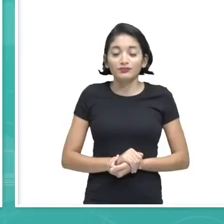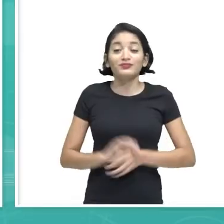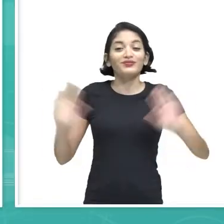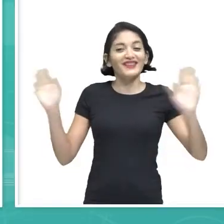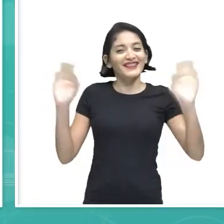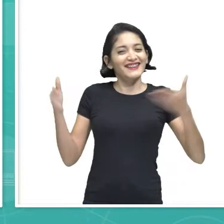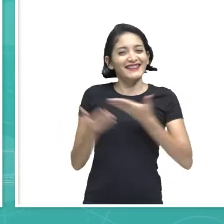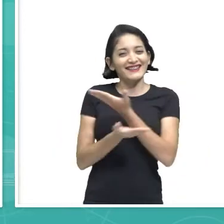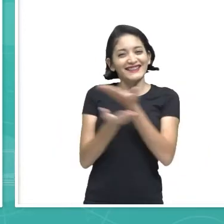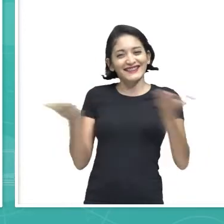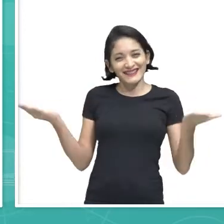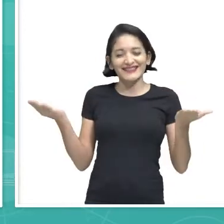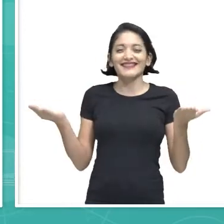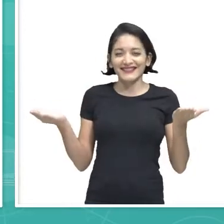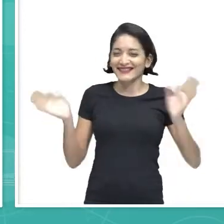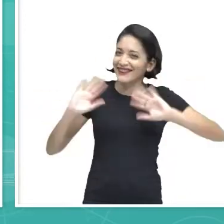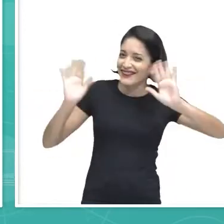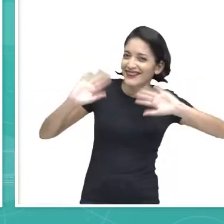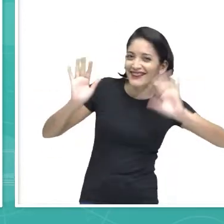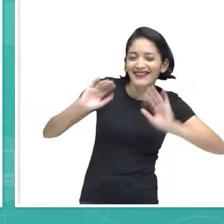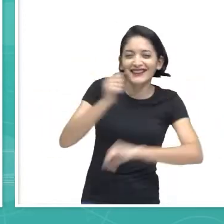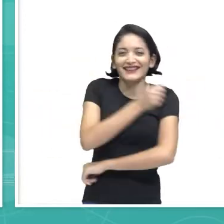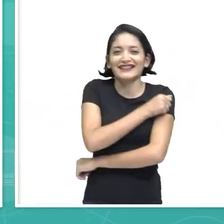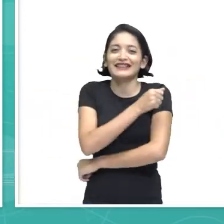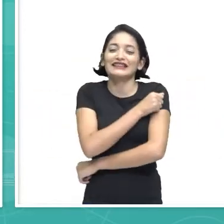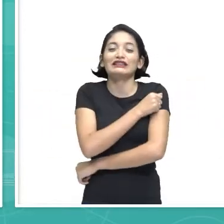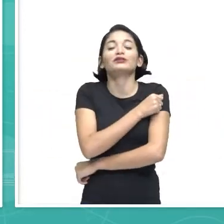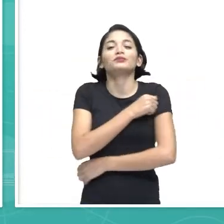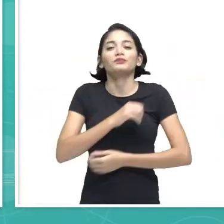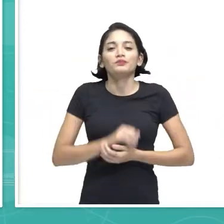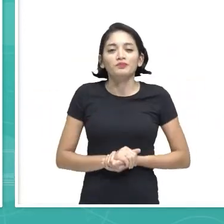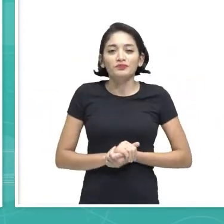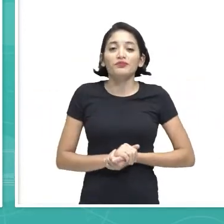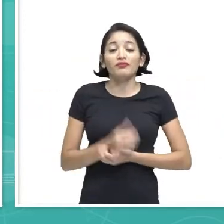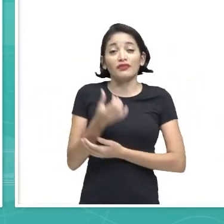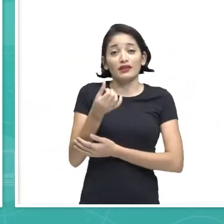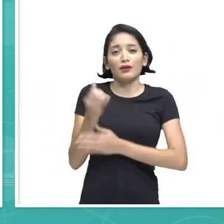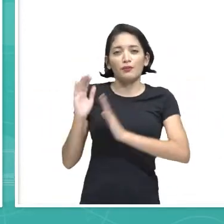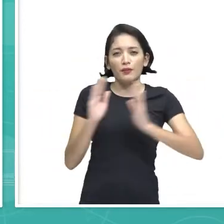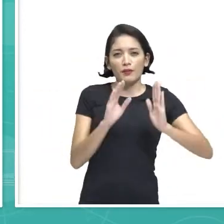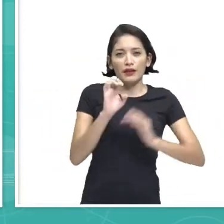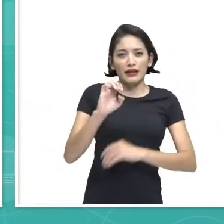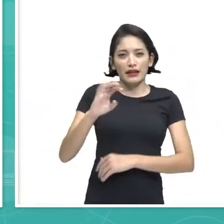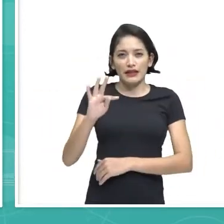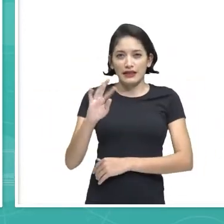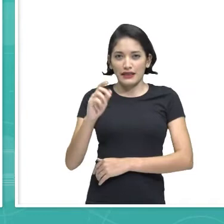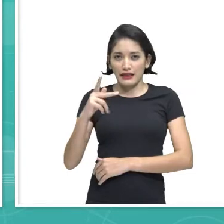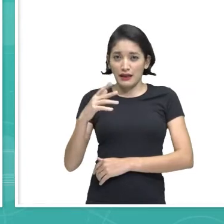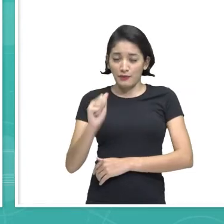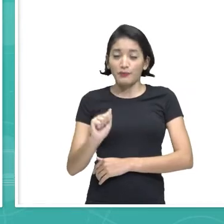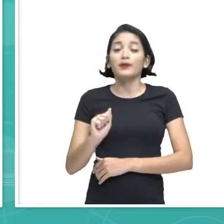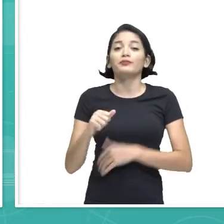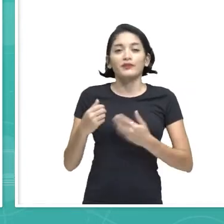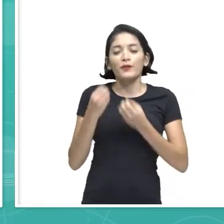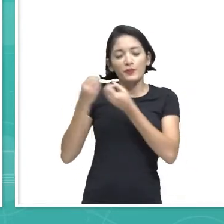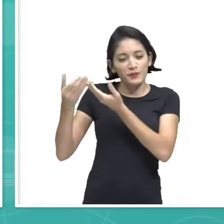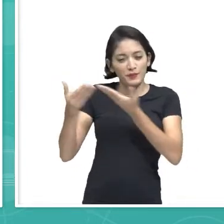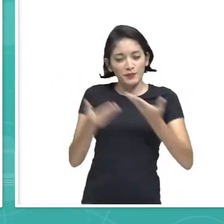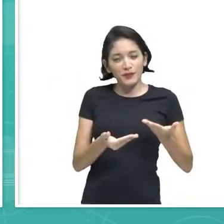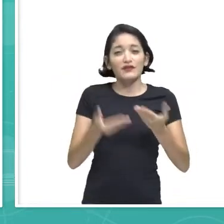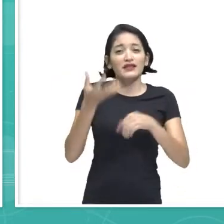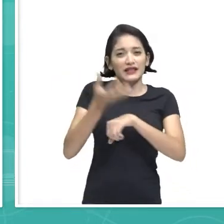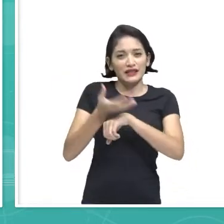Oi, gente! Olá, alunos da sexta etapa! Sejam bem-vindos à nossa aula de